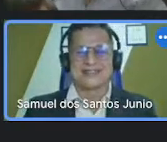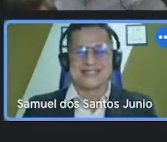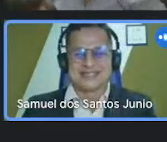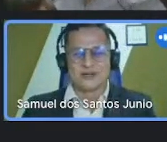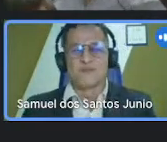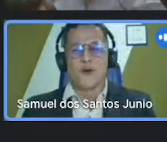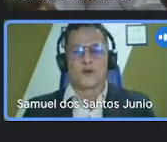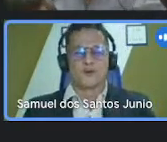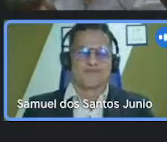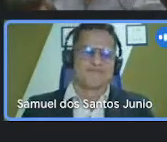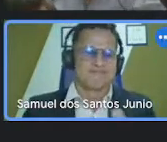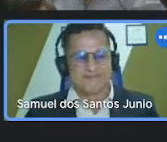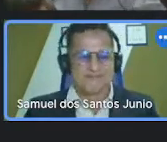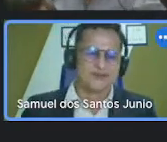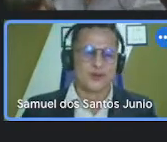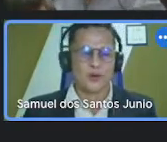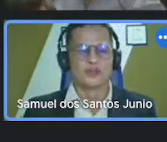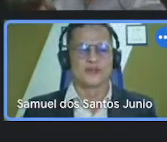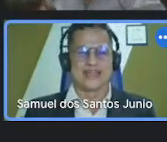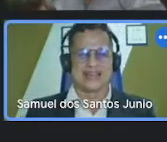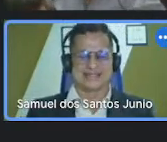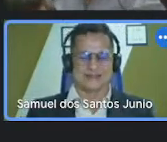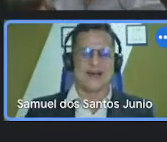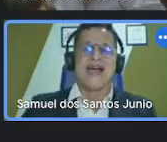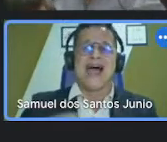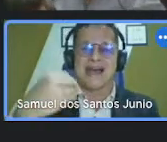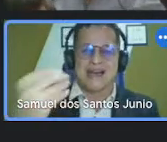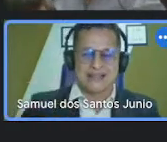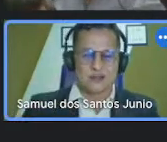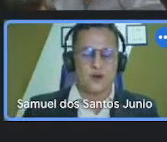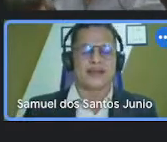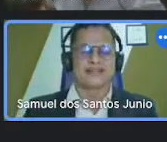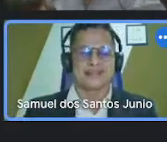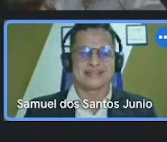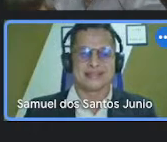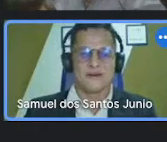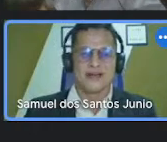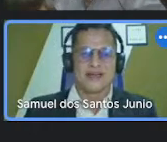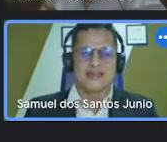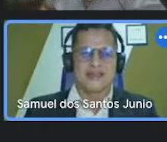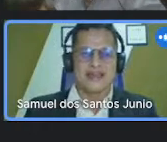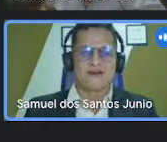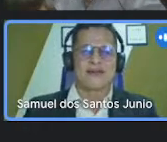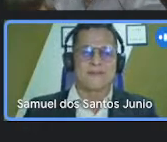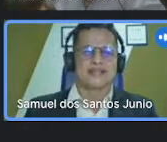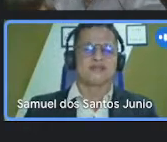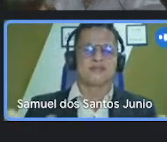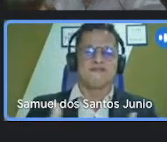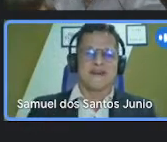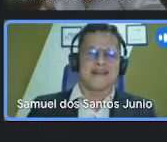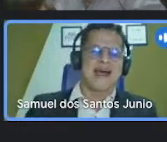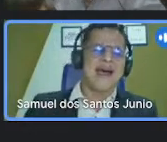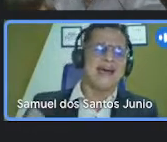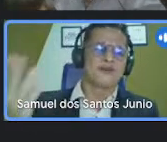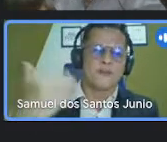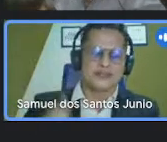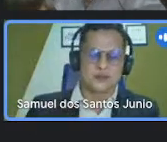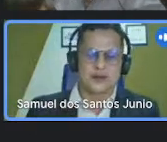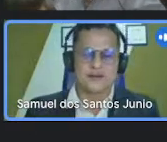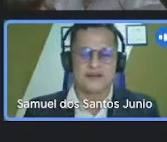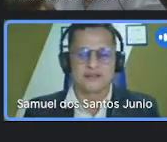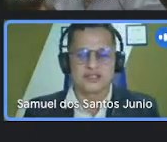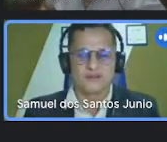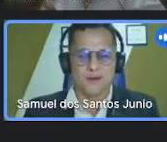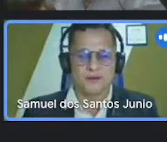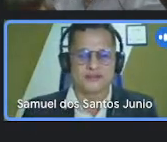comentário de um pouco susto em relação à documentação, e aí eu lembrei de uma fala lá no começo do